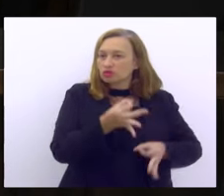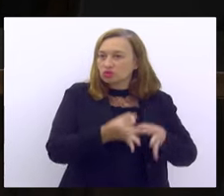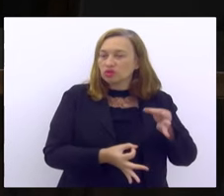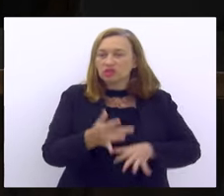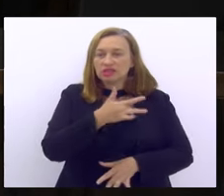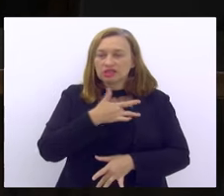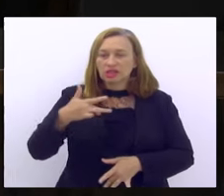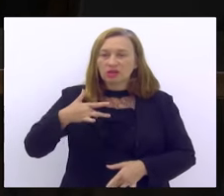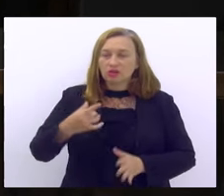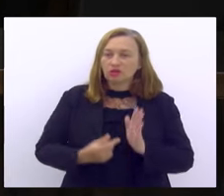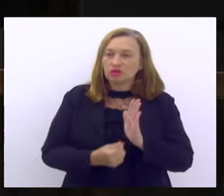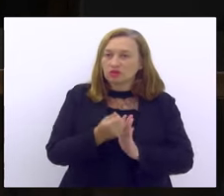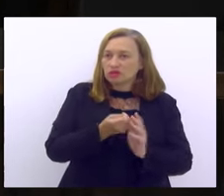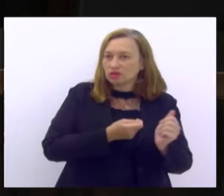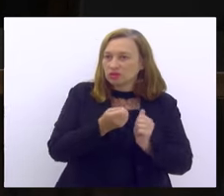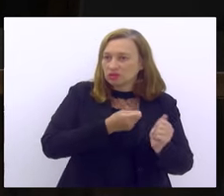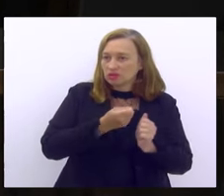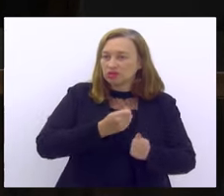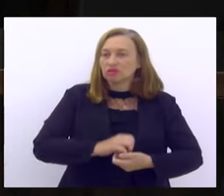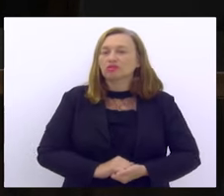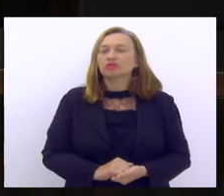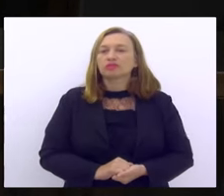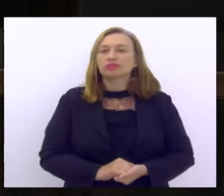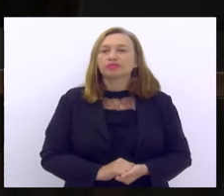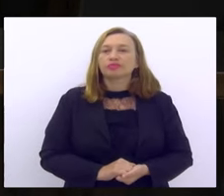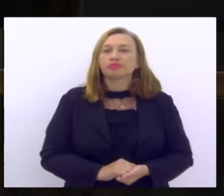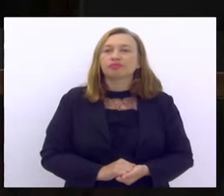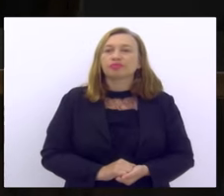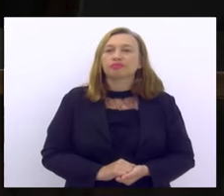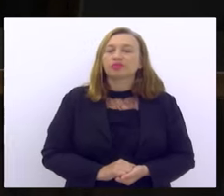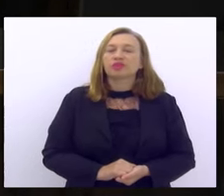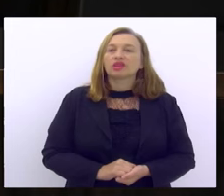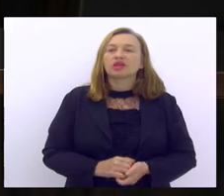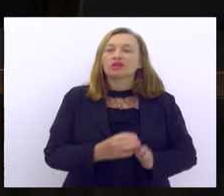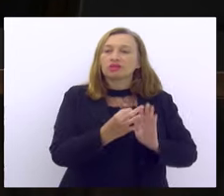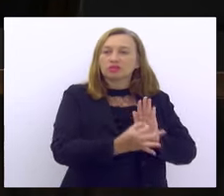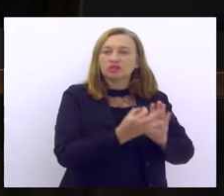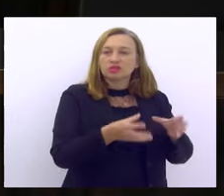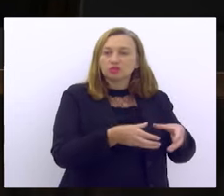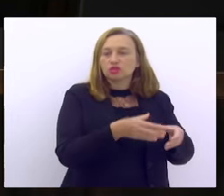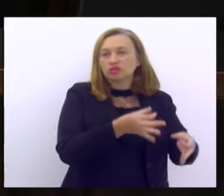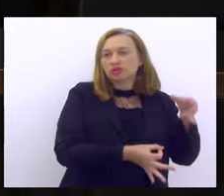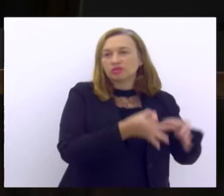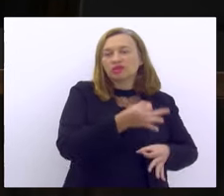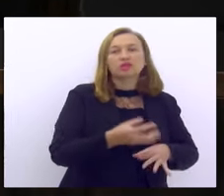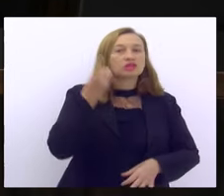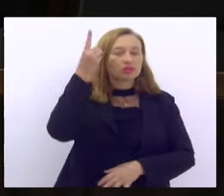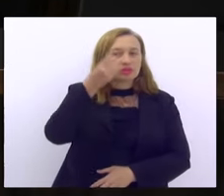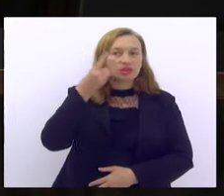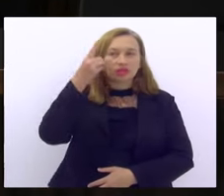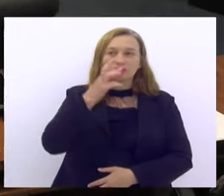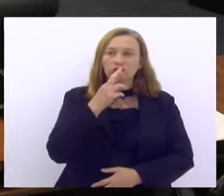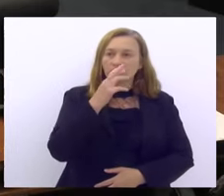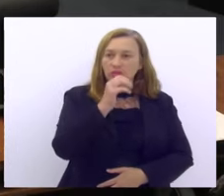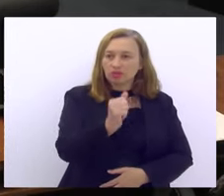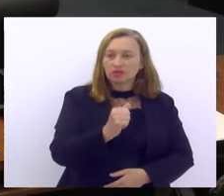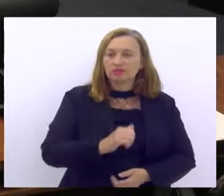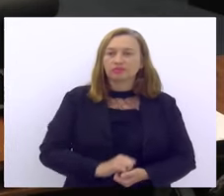de Saúde, Orçamento, Finanças, Fiscalização Financeira e Controle. Para emitir parecer pela Constituição e Justiça, deputado Rodrigo Amorim.